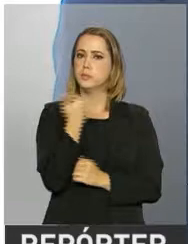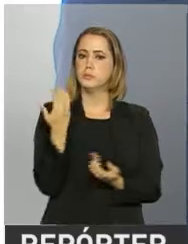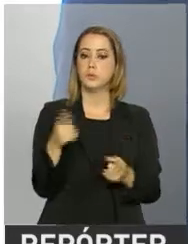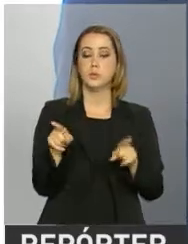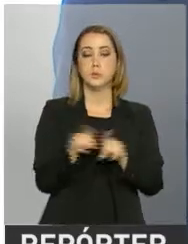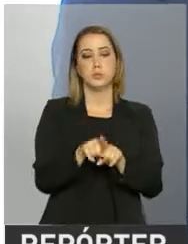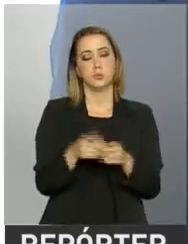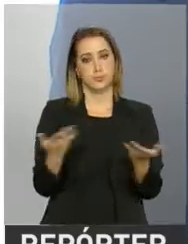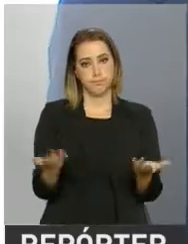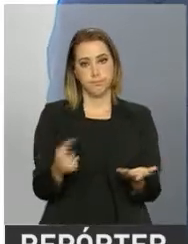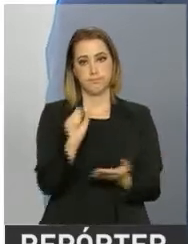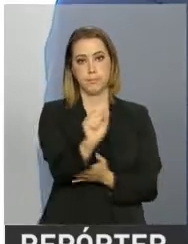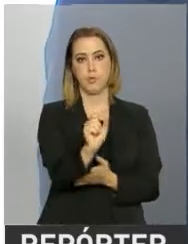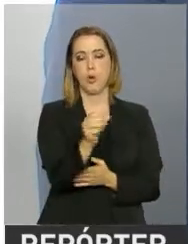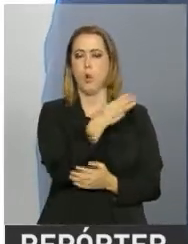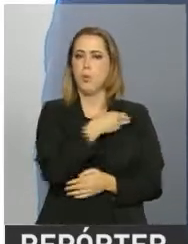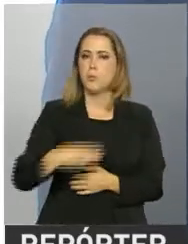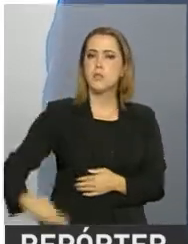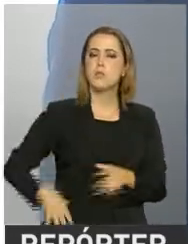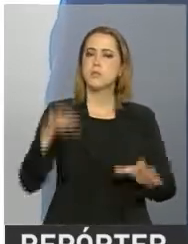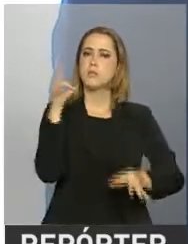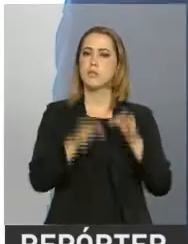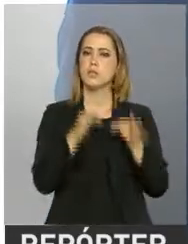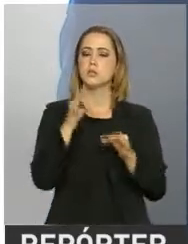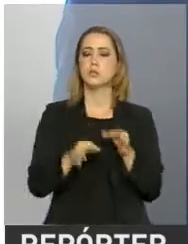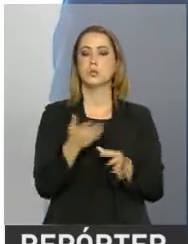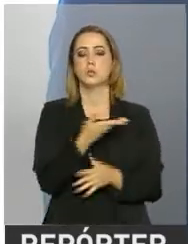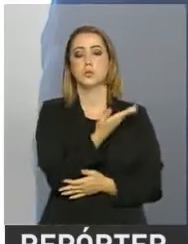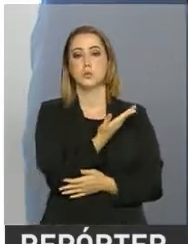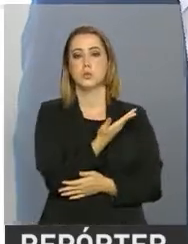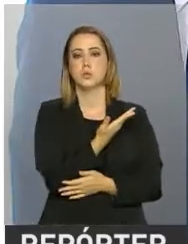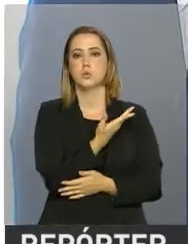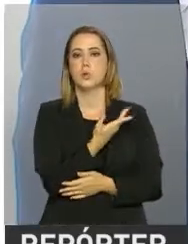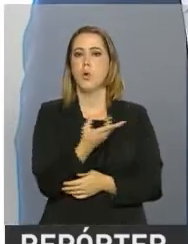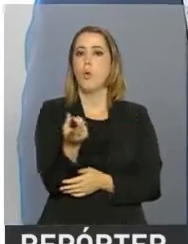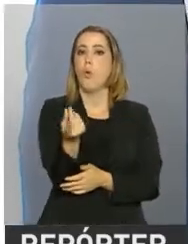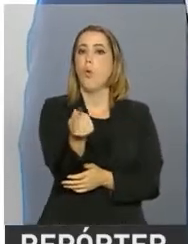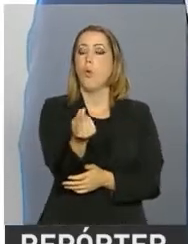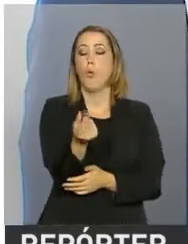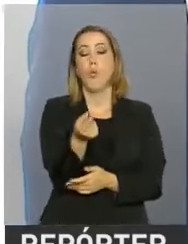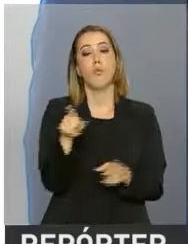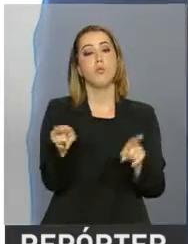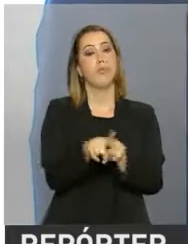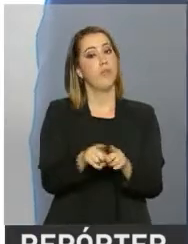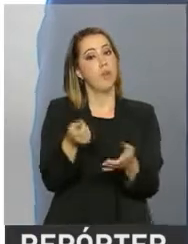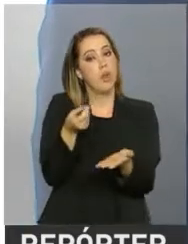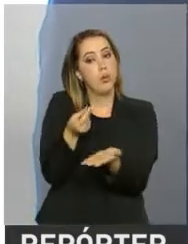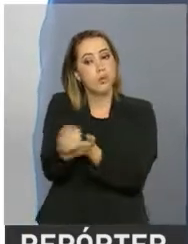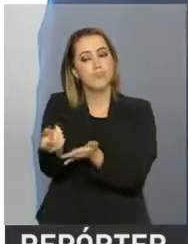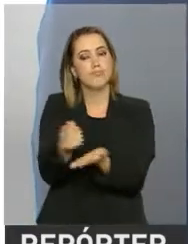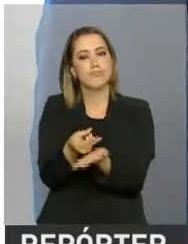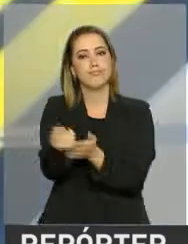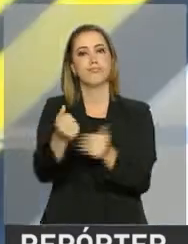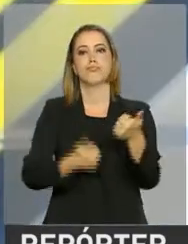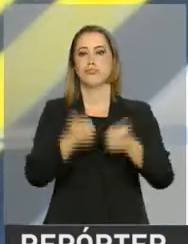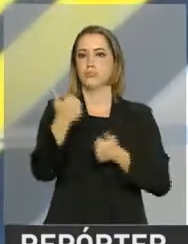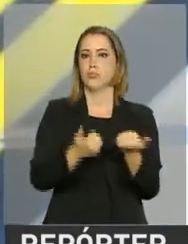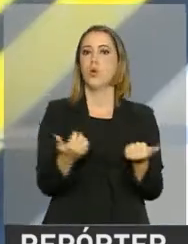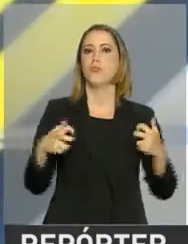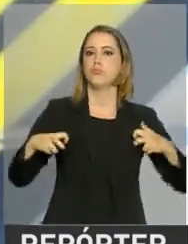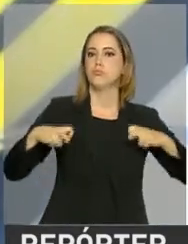mortes. Segundo o ministro da Justiça, Alexandre de Moraes, o custo social de acidentes em rodovias chegou